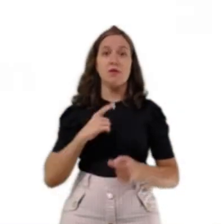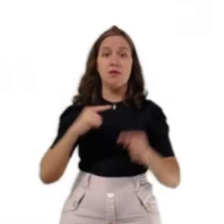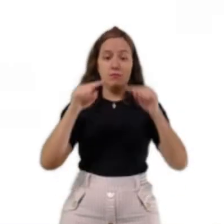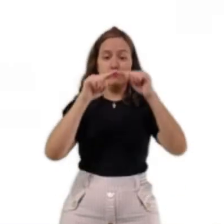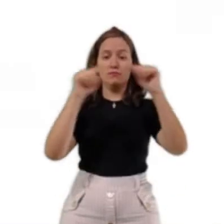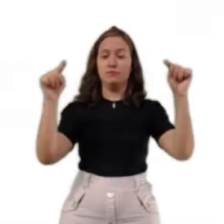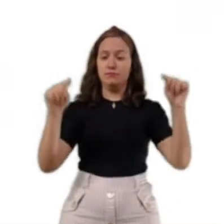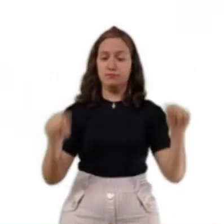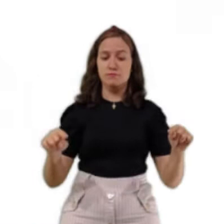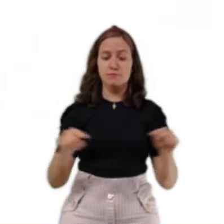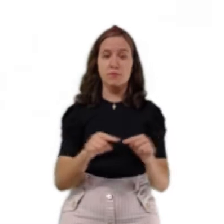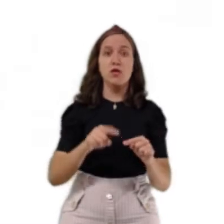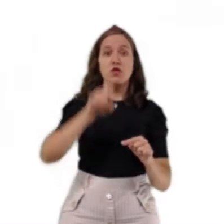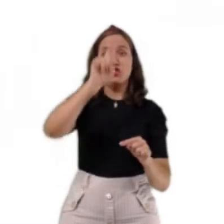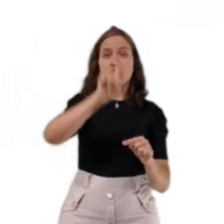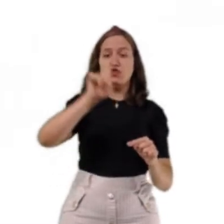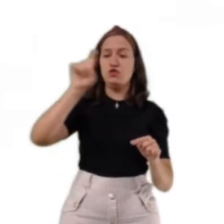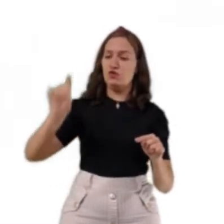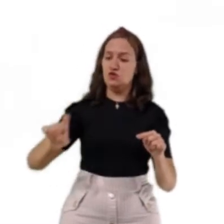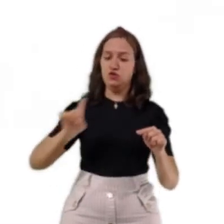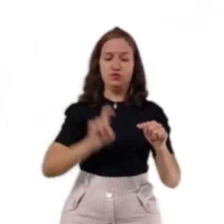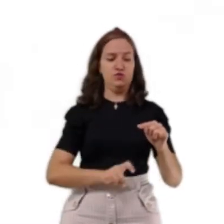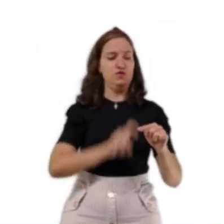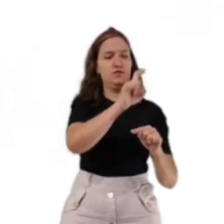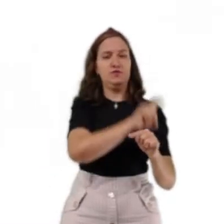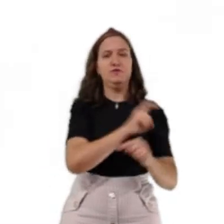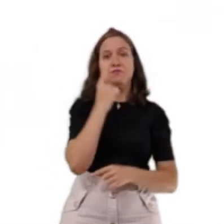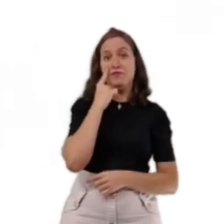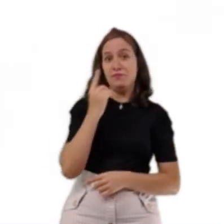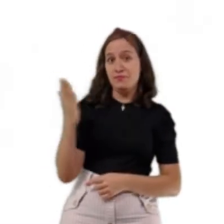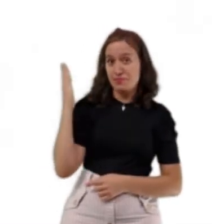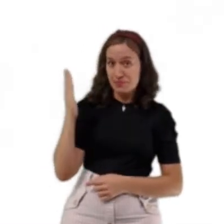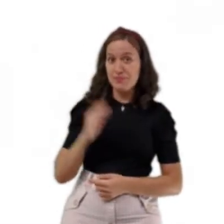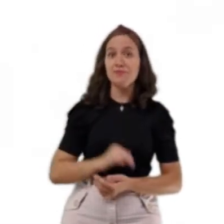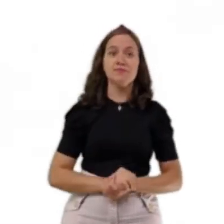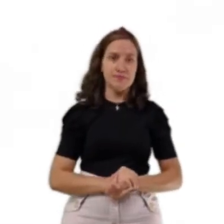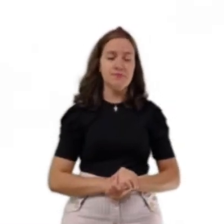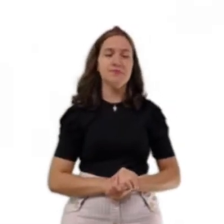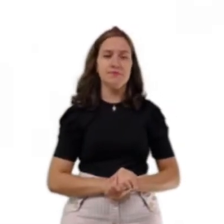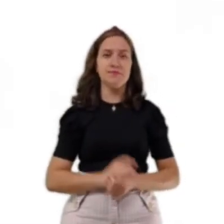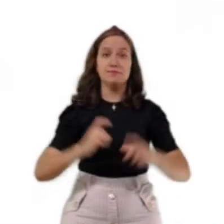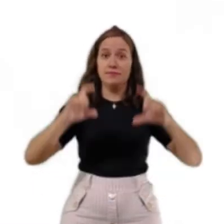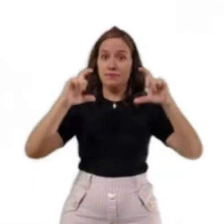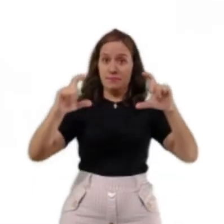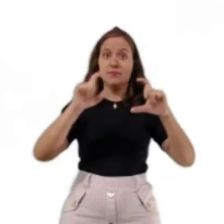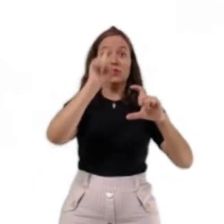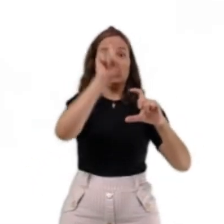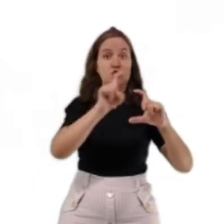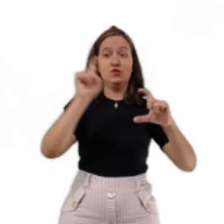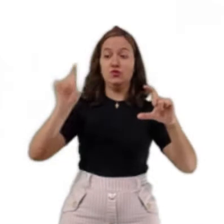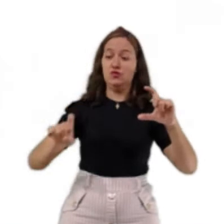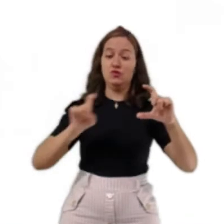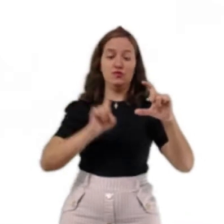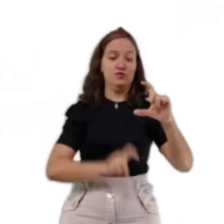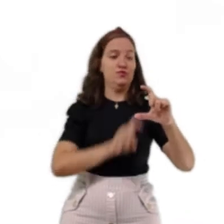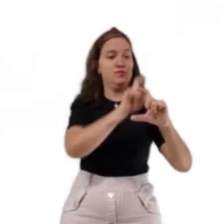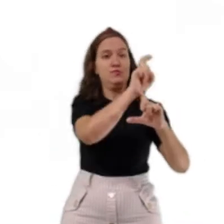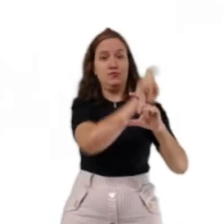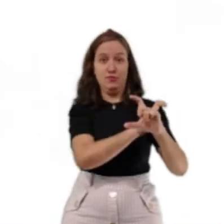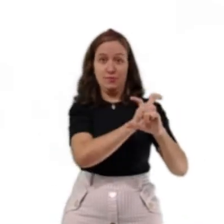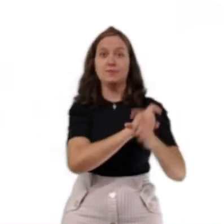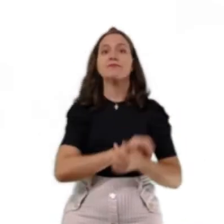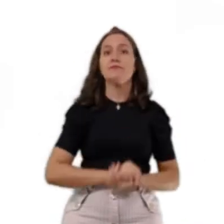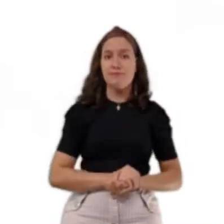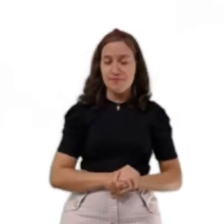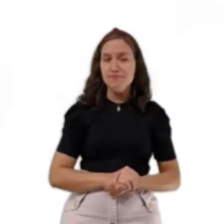X em cada um dos seus vamos desenhar esse quadrado Eu tenho esse quadrado que mede x Porches Porches